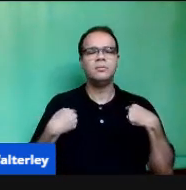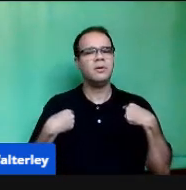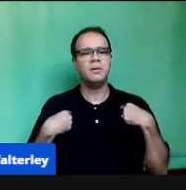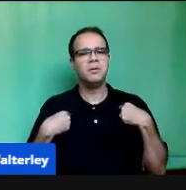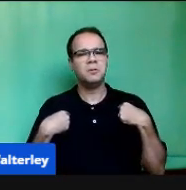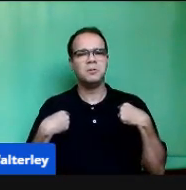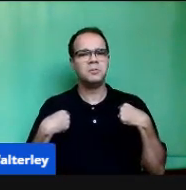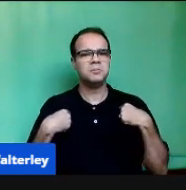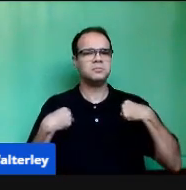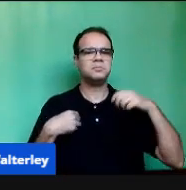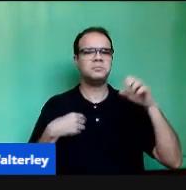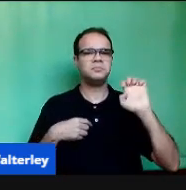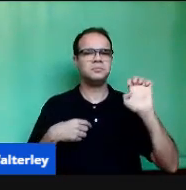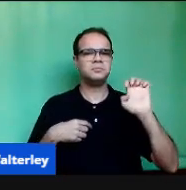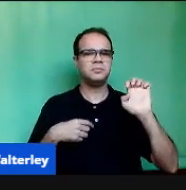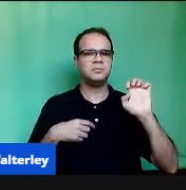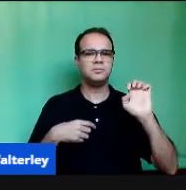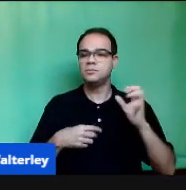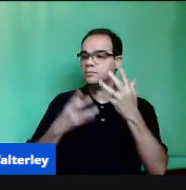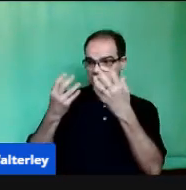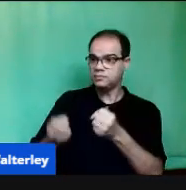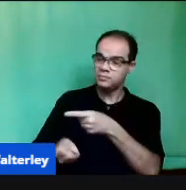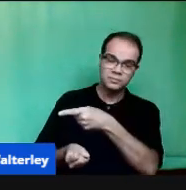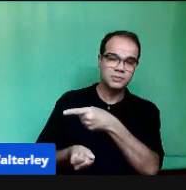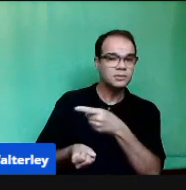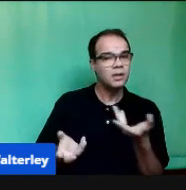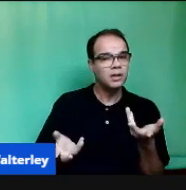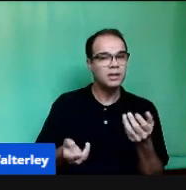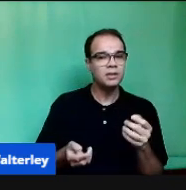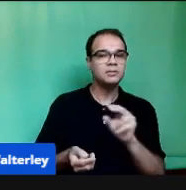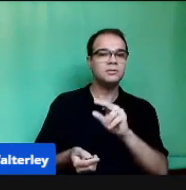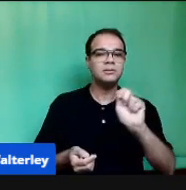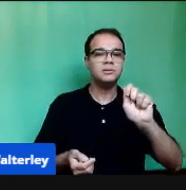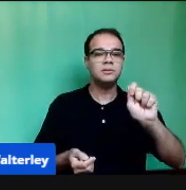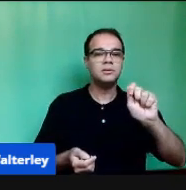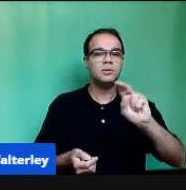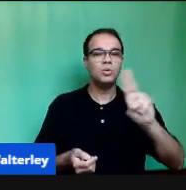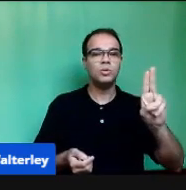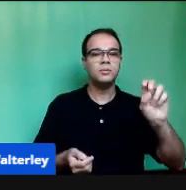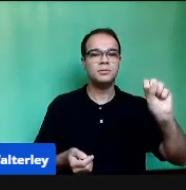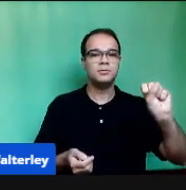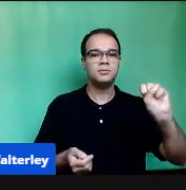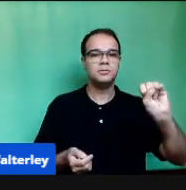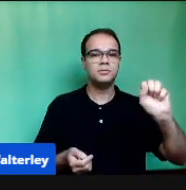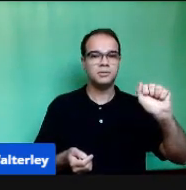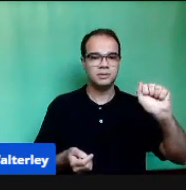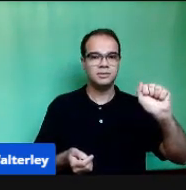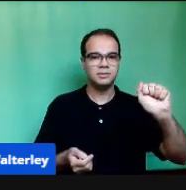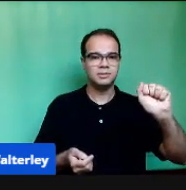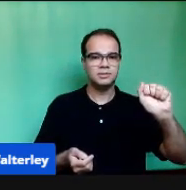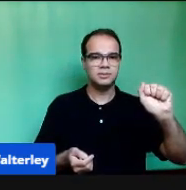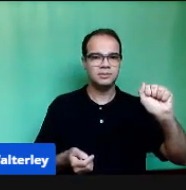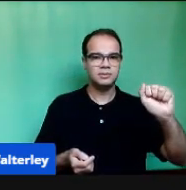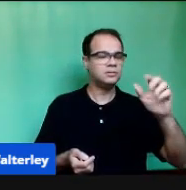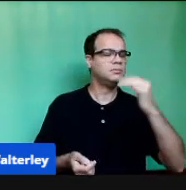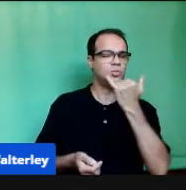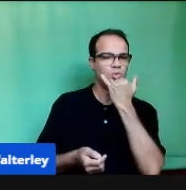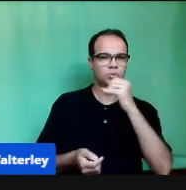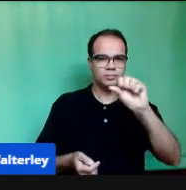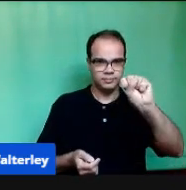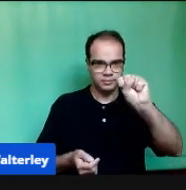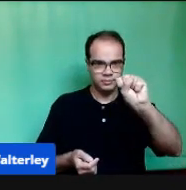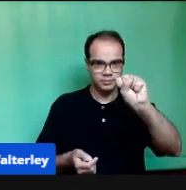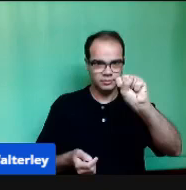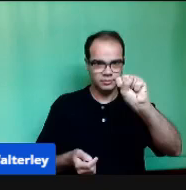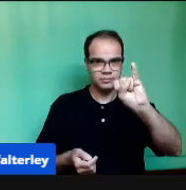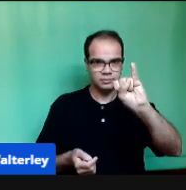binariedade de gênero tem a ver com o entendimento que só existem ser duas possibilidades, homem ou mulher, seja homem ou mulher